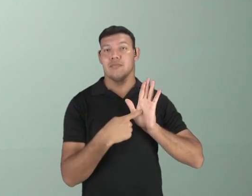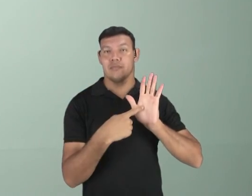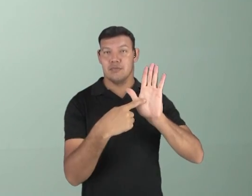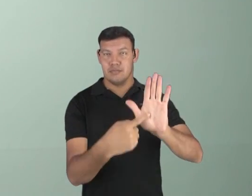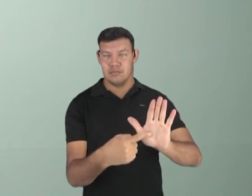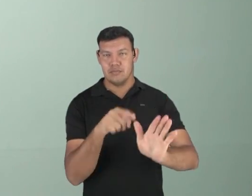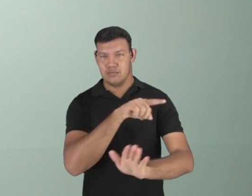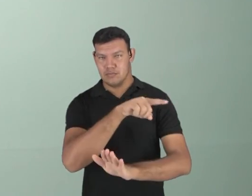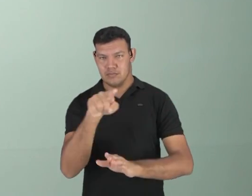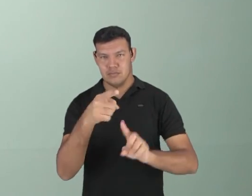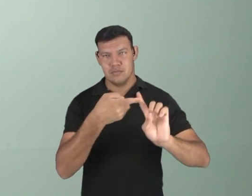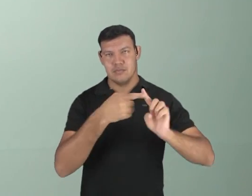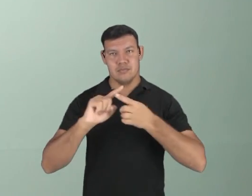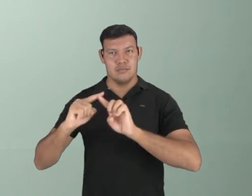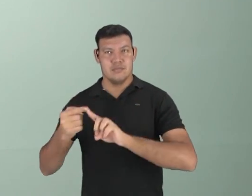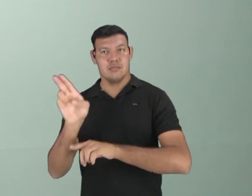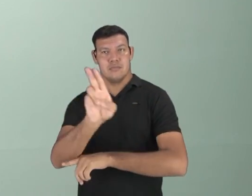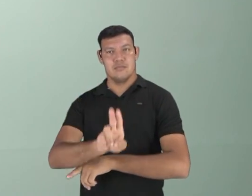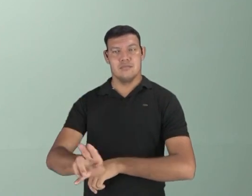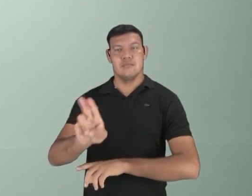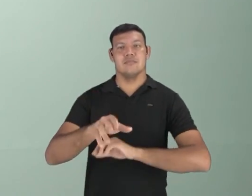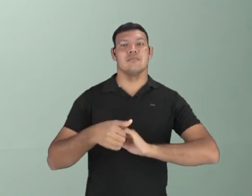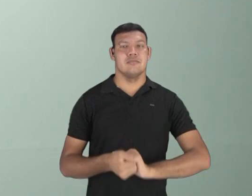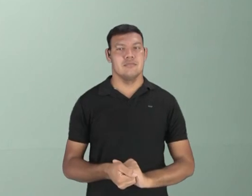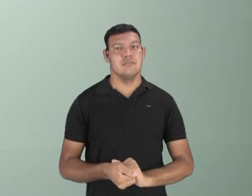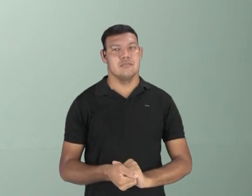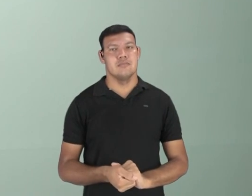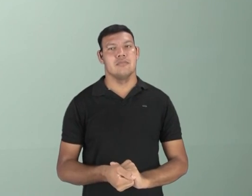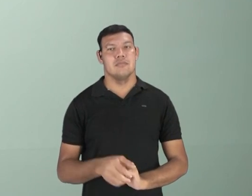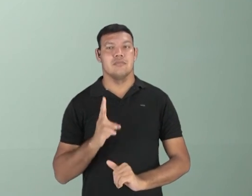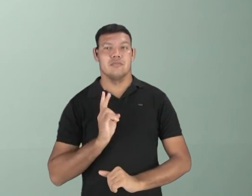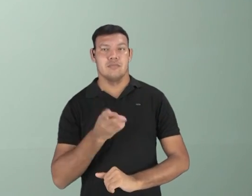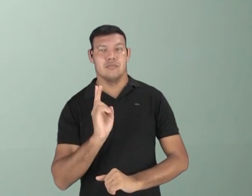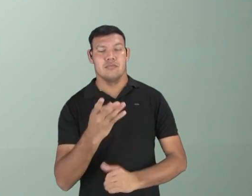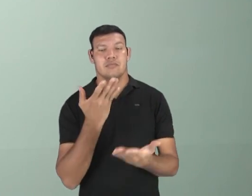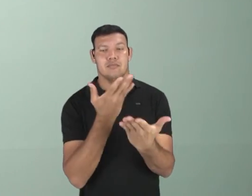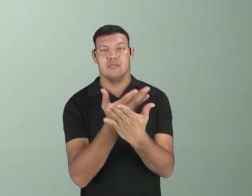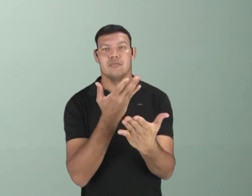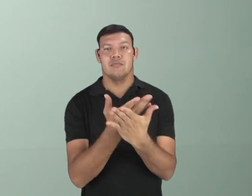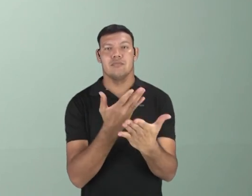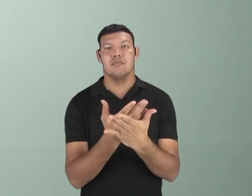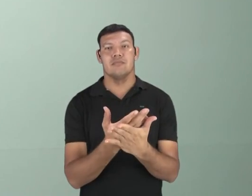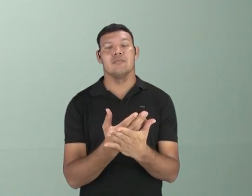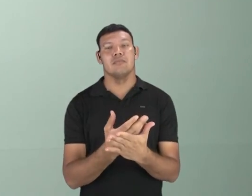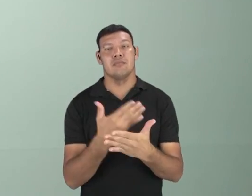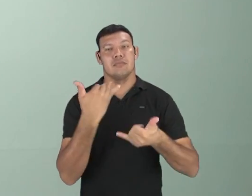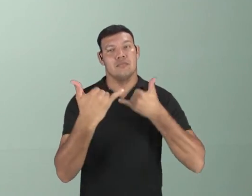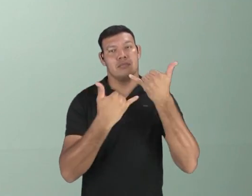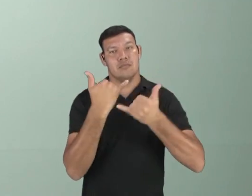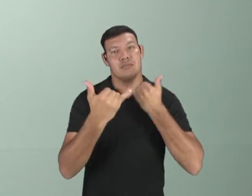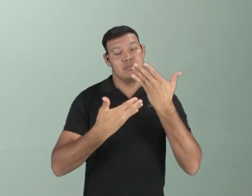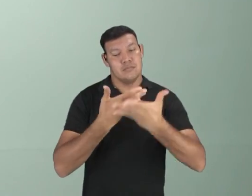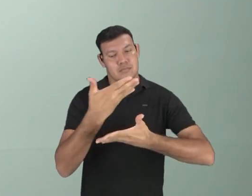materiais que vocês podem estar usando para dar prosseguimento aos estudos dos jogos